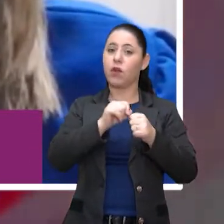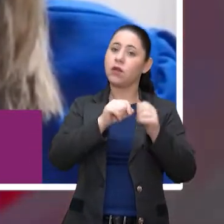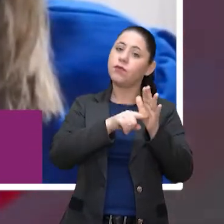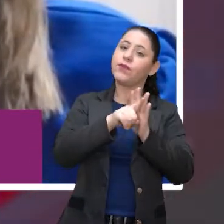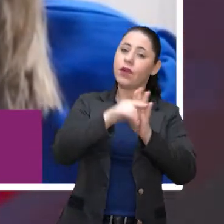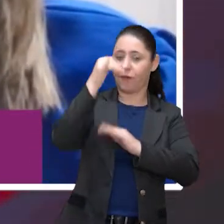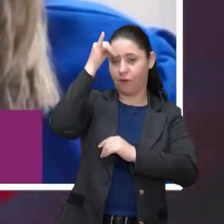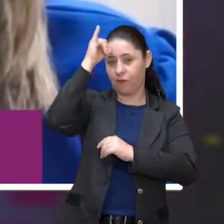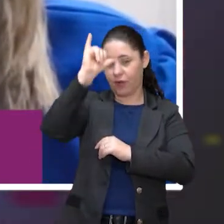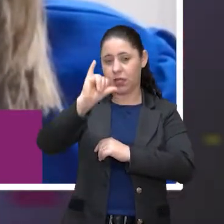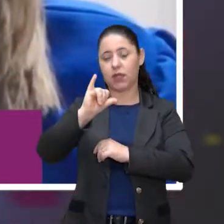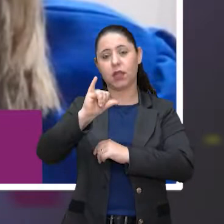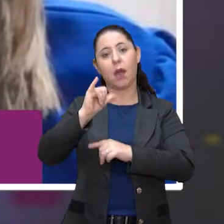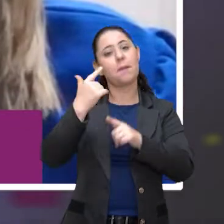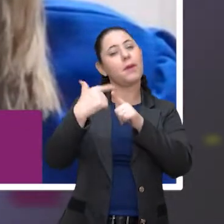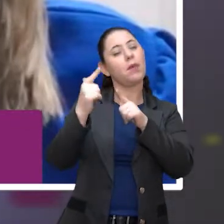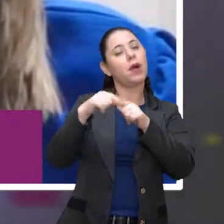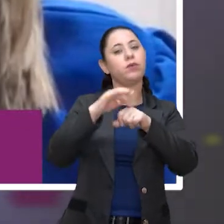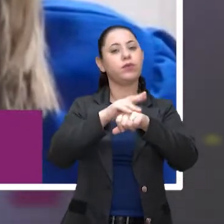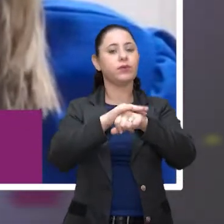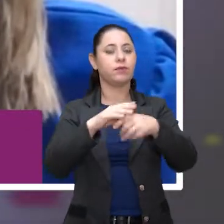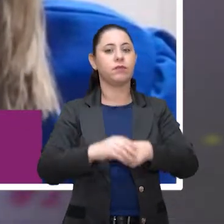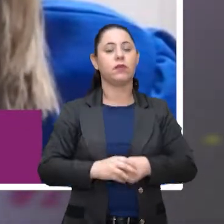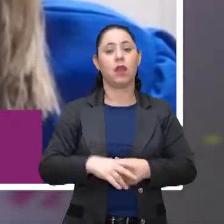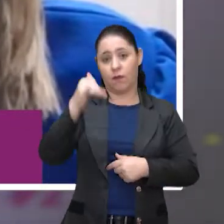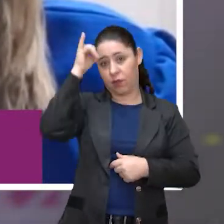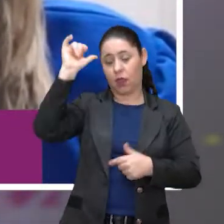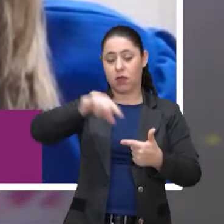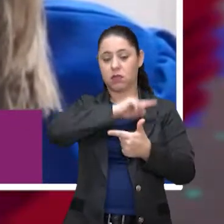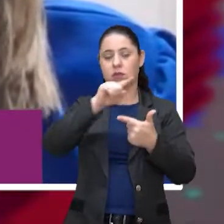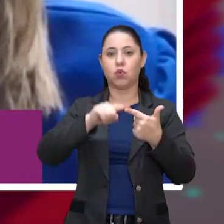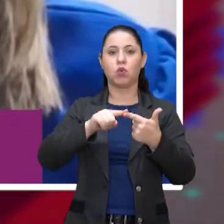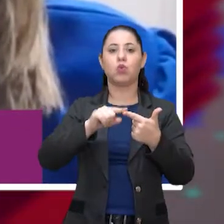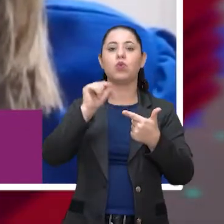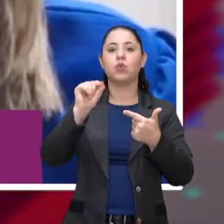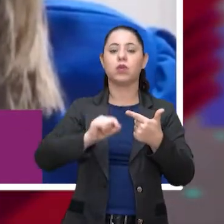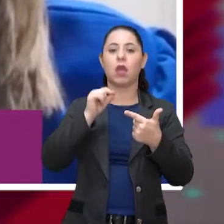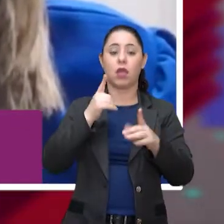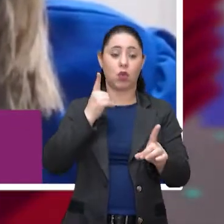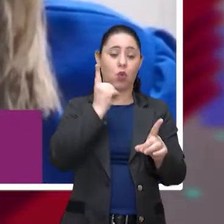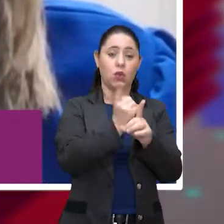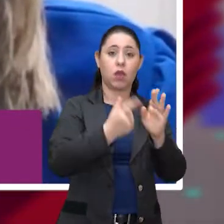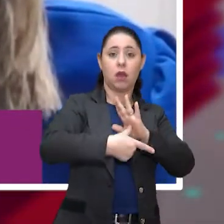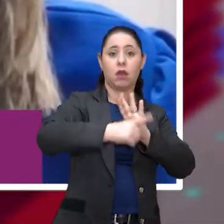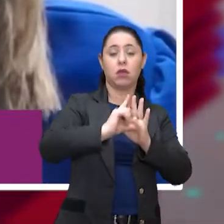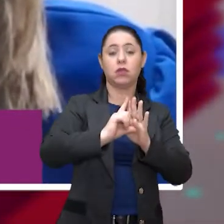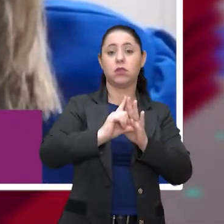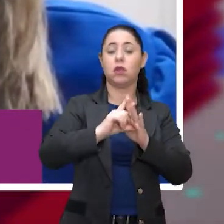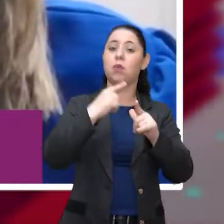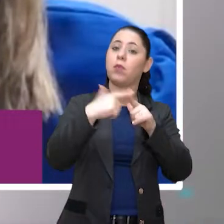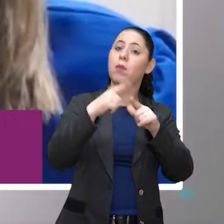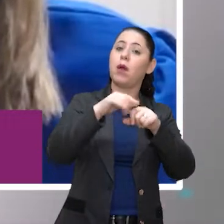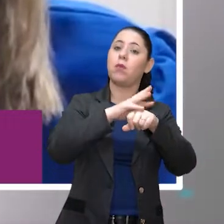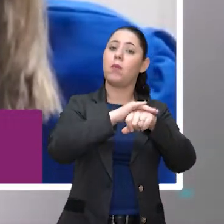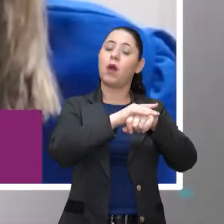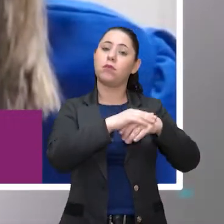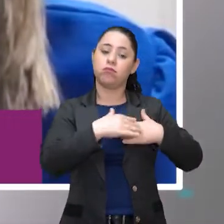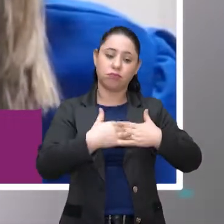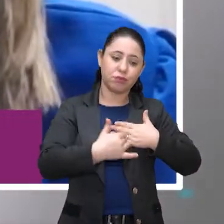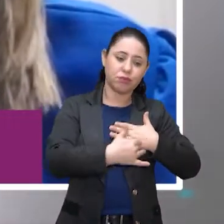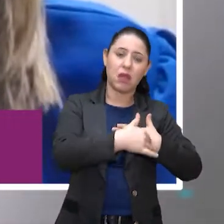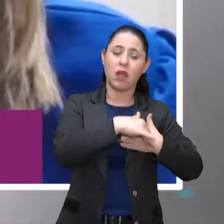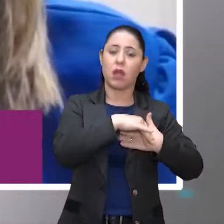seria evitar os fatores de risco, a prevenção secundária, que é o diagnóstico precoce dos